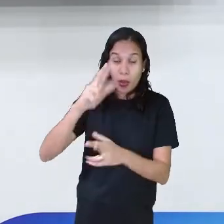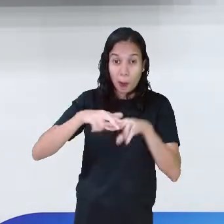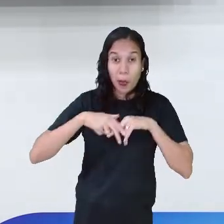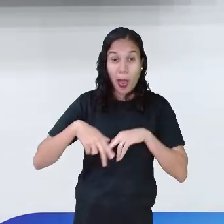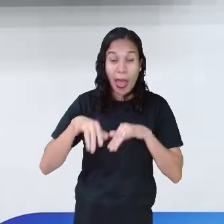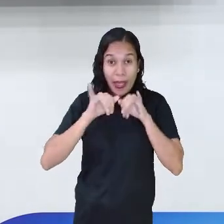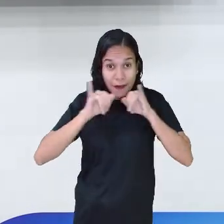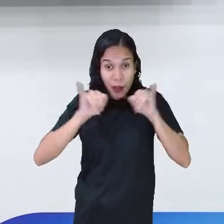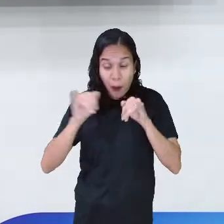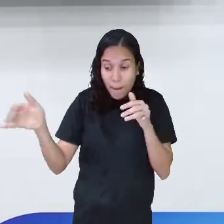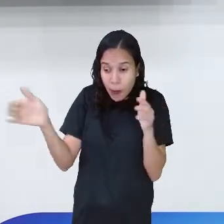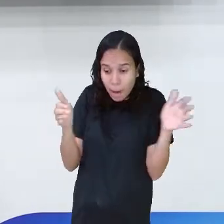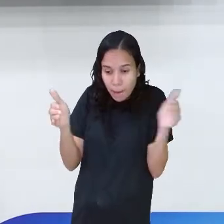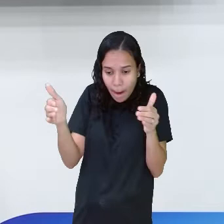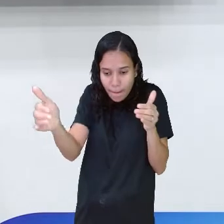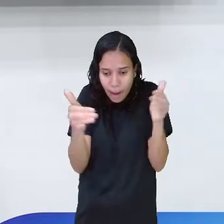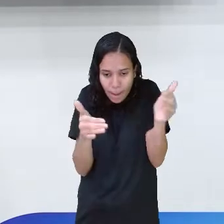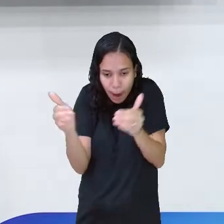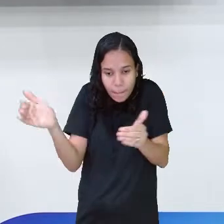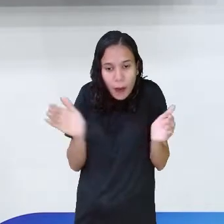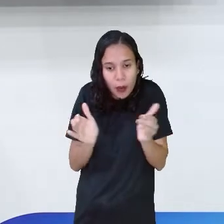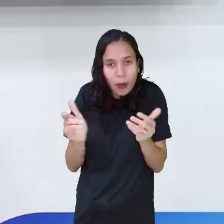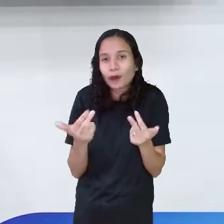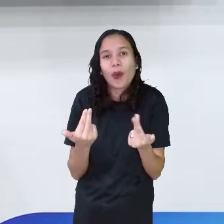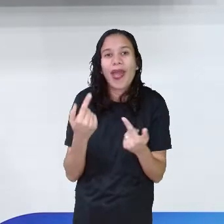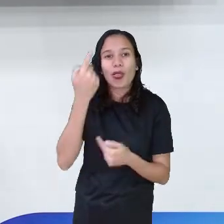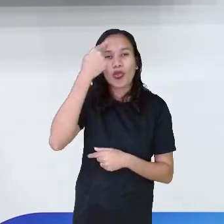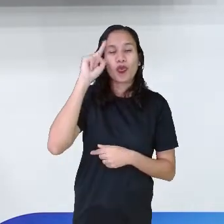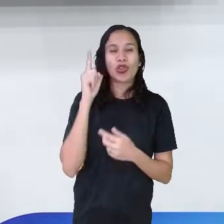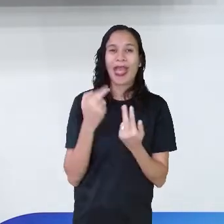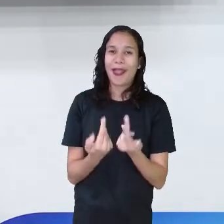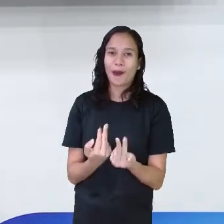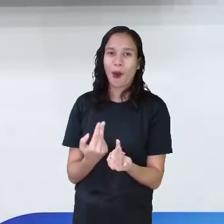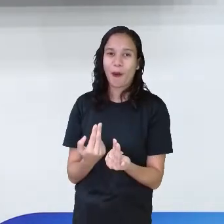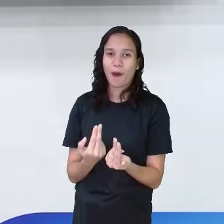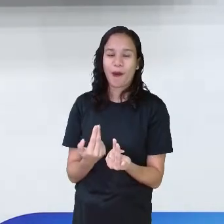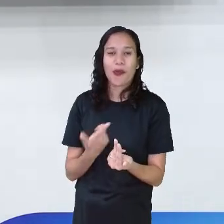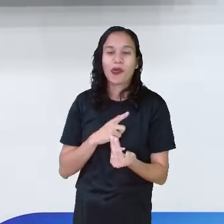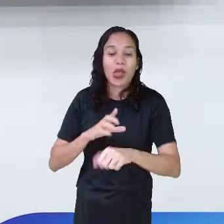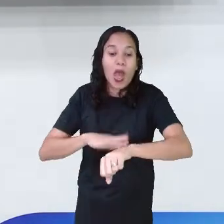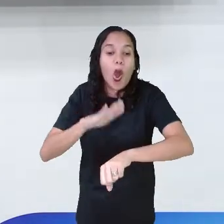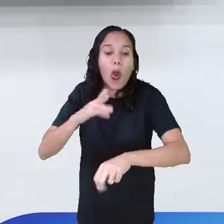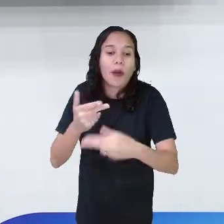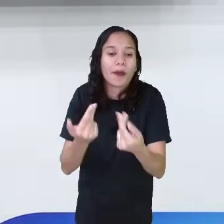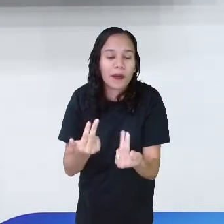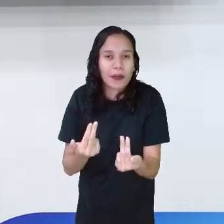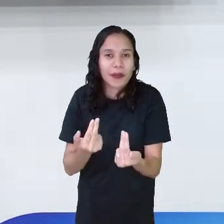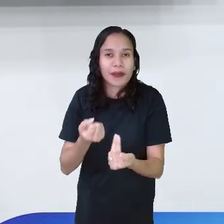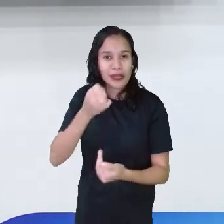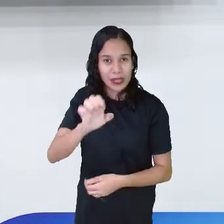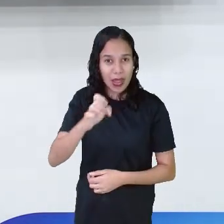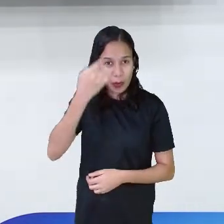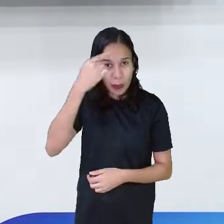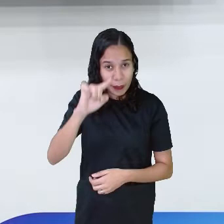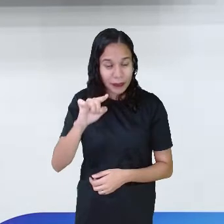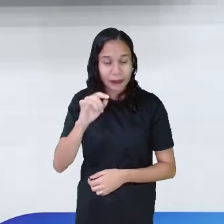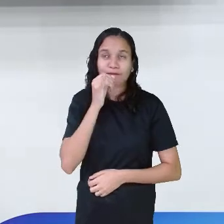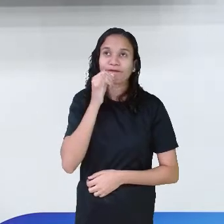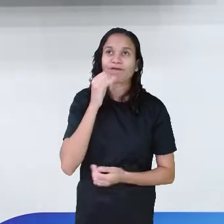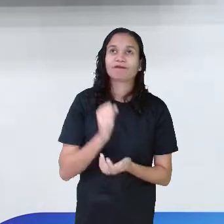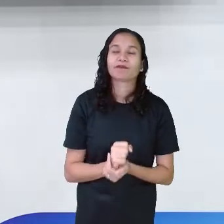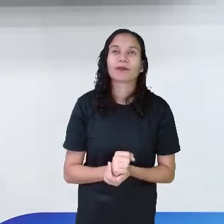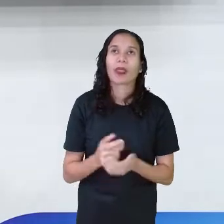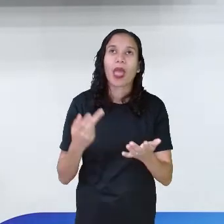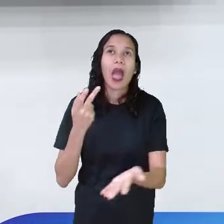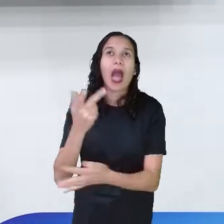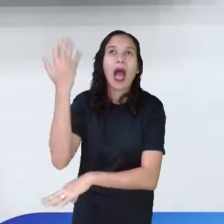árvores. Então, não vai sair no mesmo dia aquela reportagem, ou não vai ser na mesma hora. Se for no mesmo dia, mas, por exemplo, se a notícia aconteceu